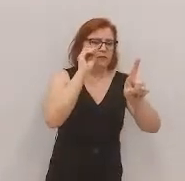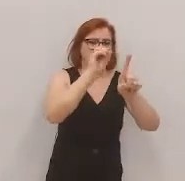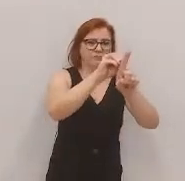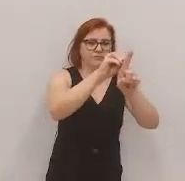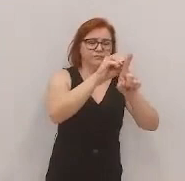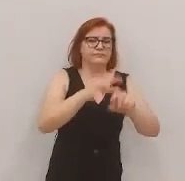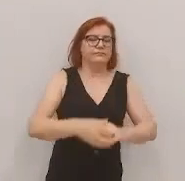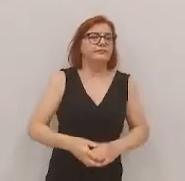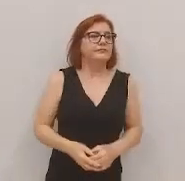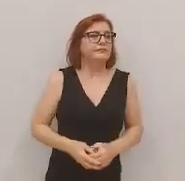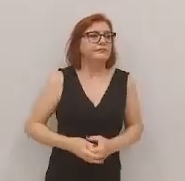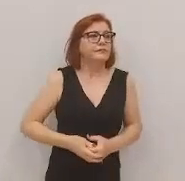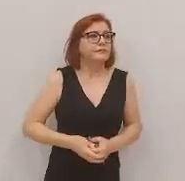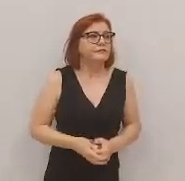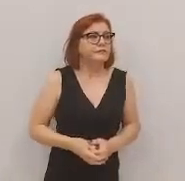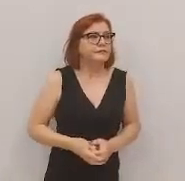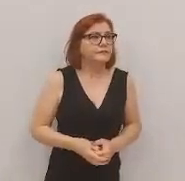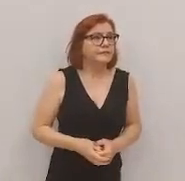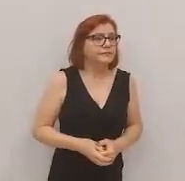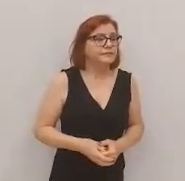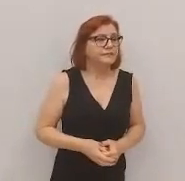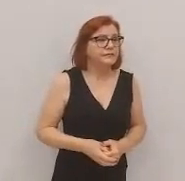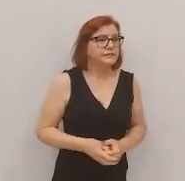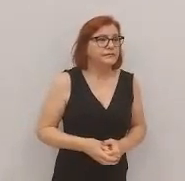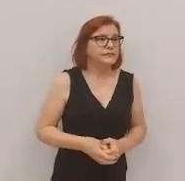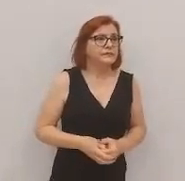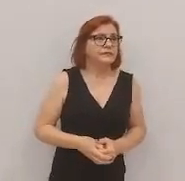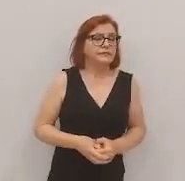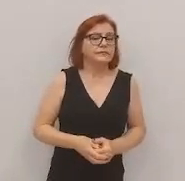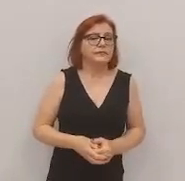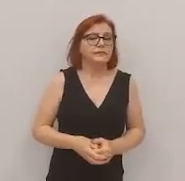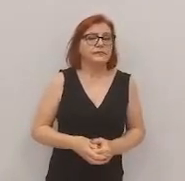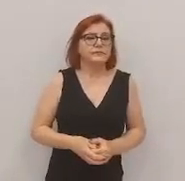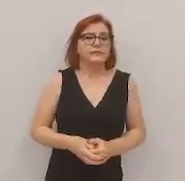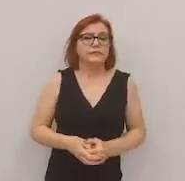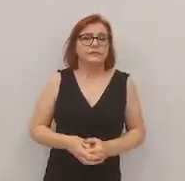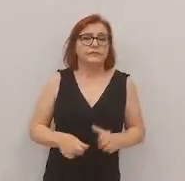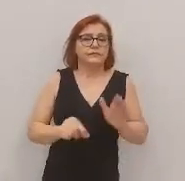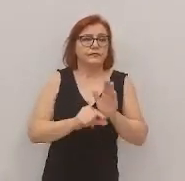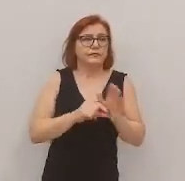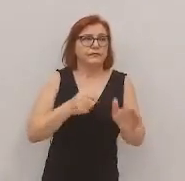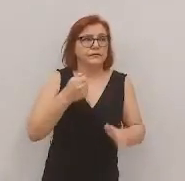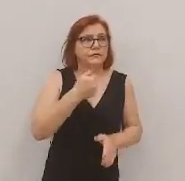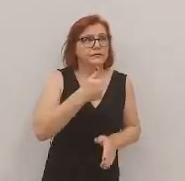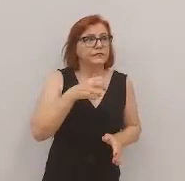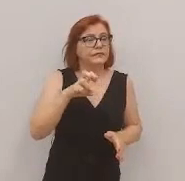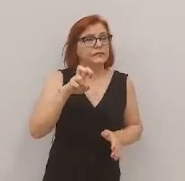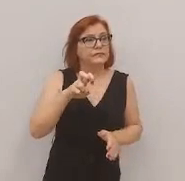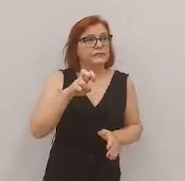Oh, Senhor Jesus. Vamos ao versículo 15 agora. E